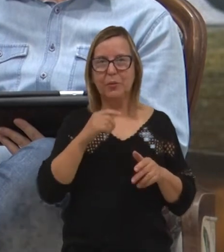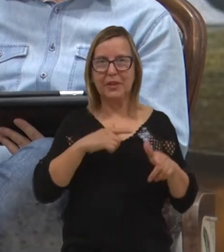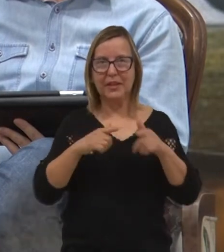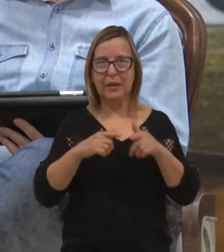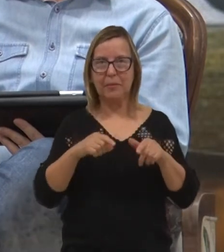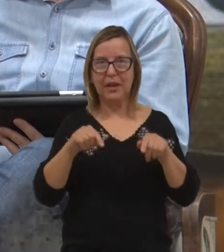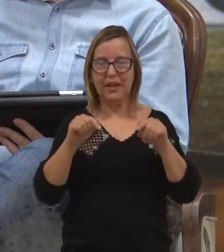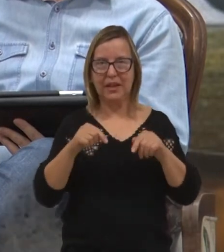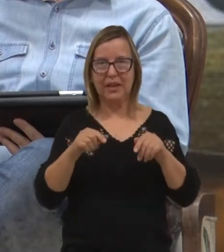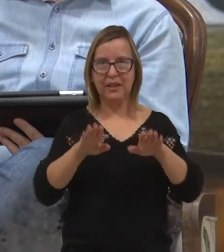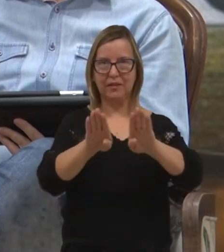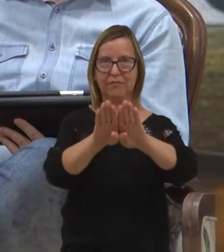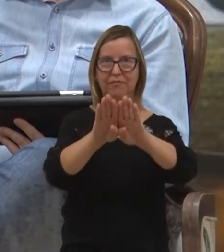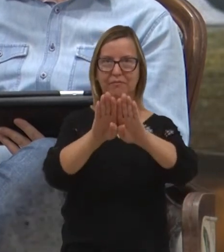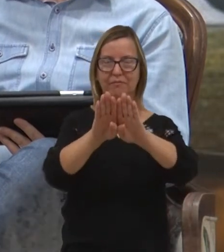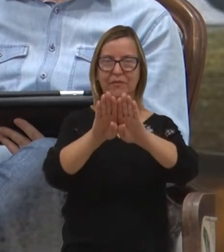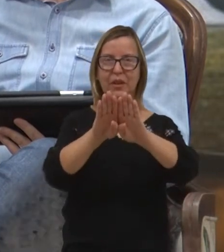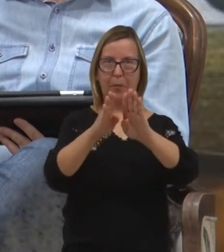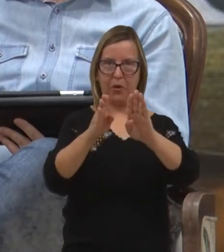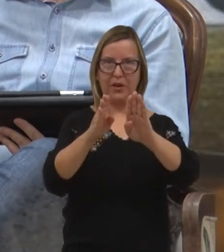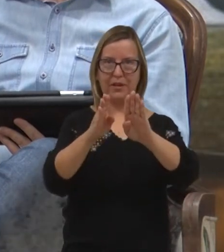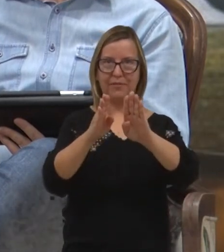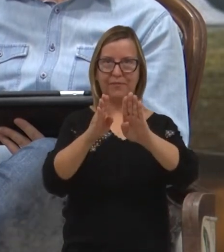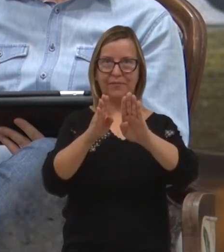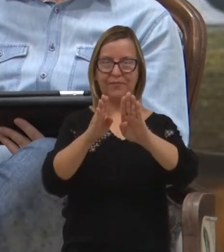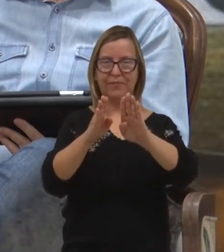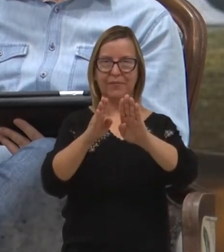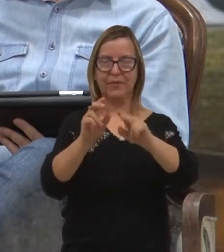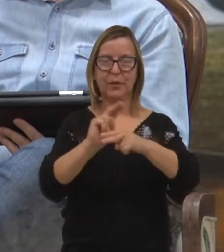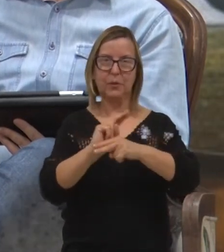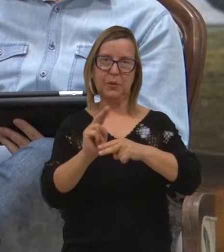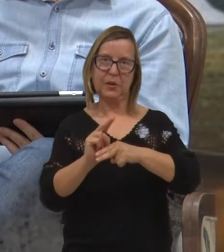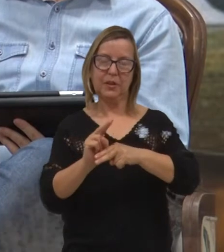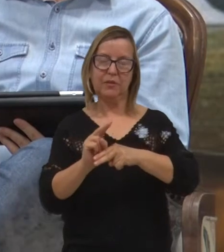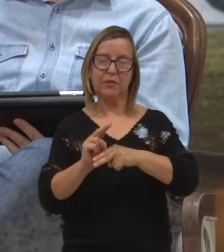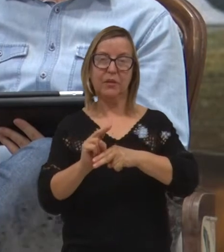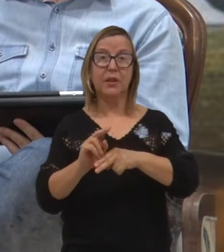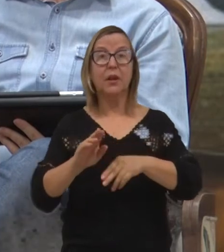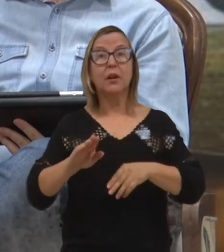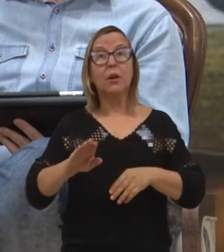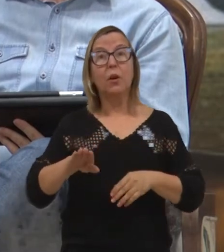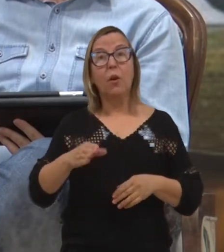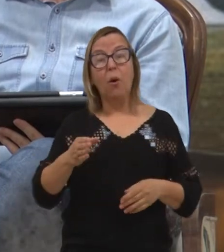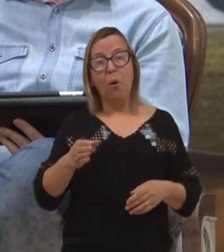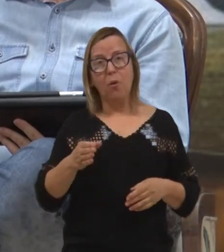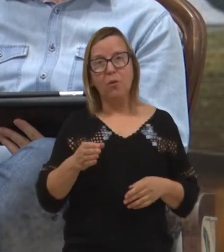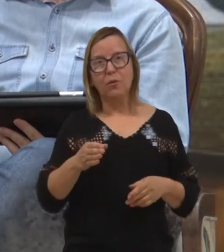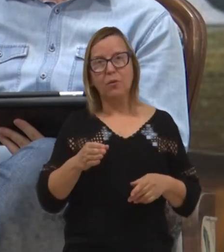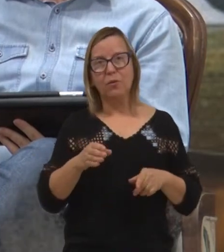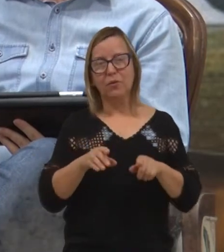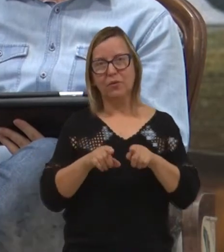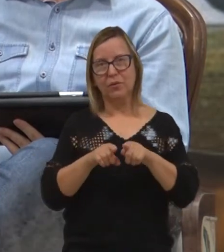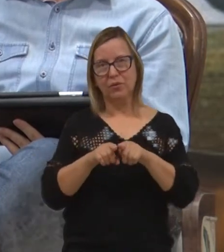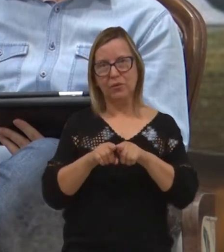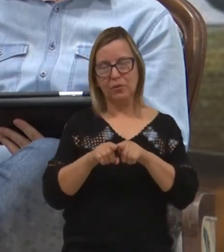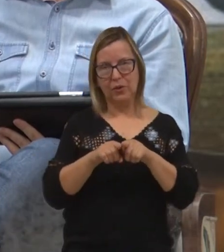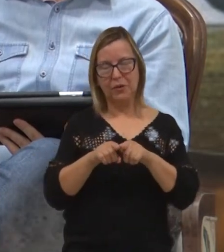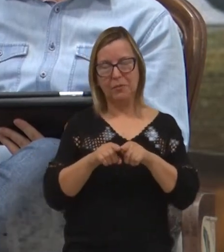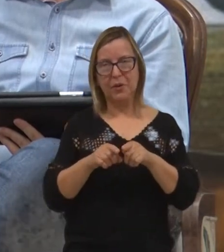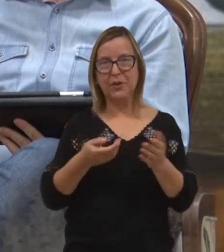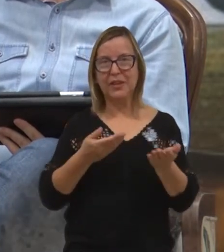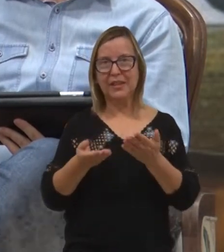que serve na recepção do culto dominical? Aí alguém pode perguntar: